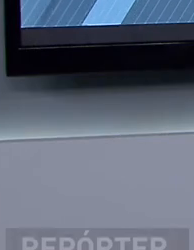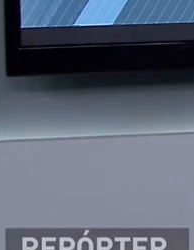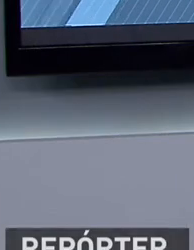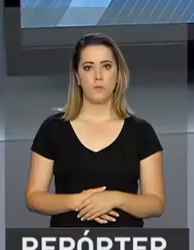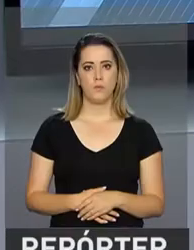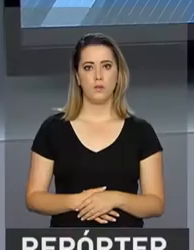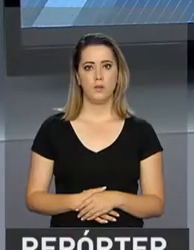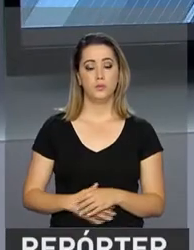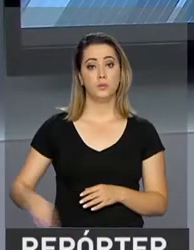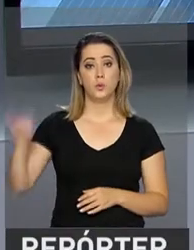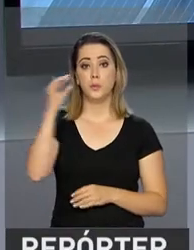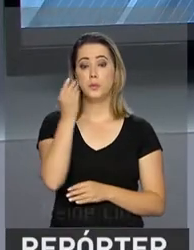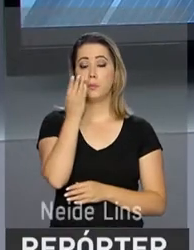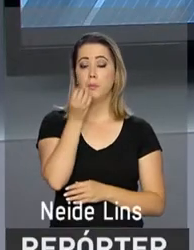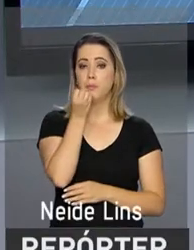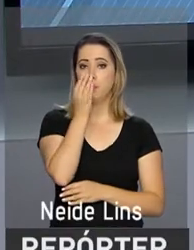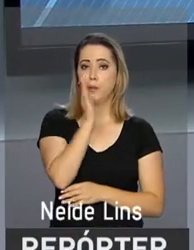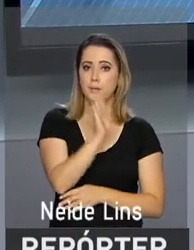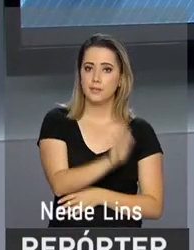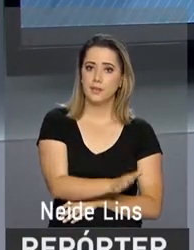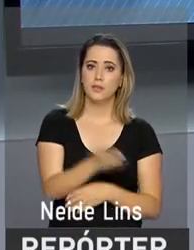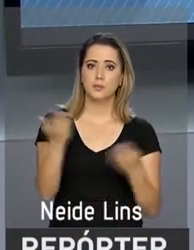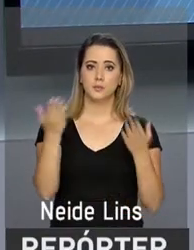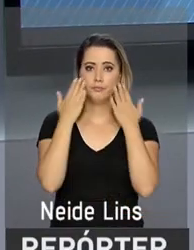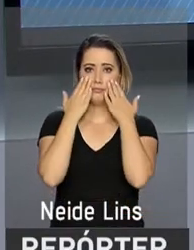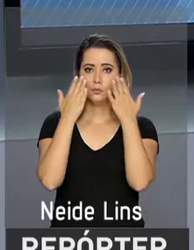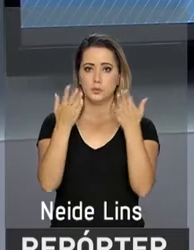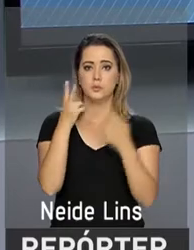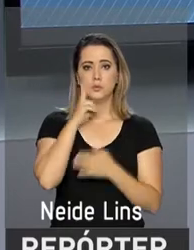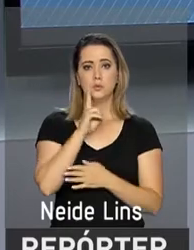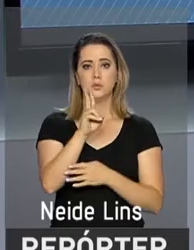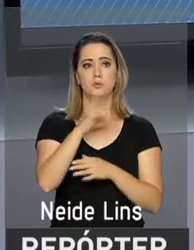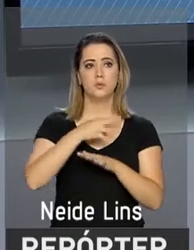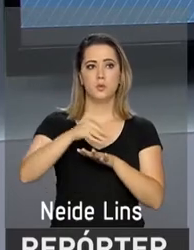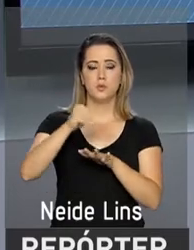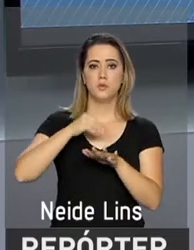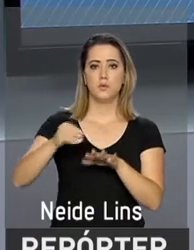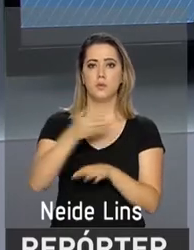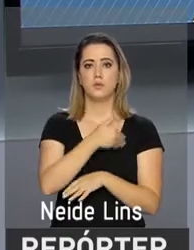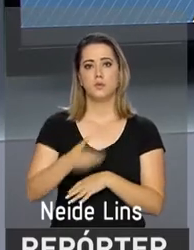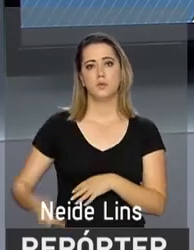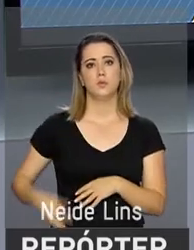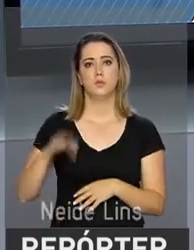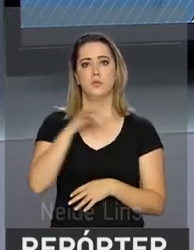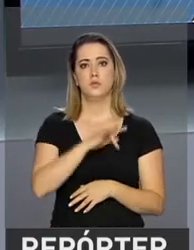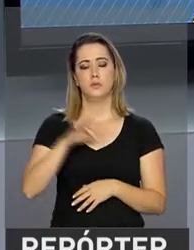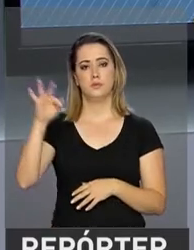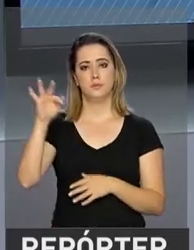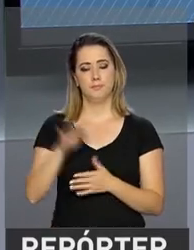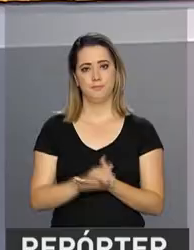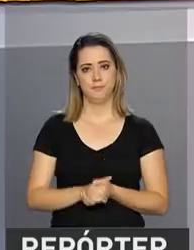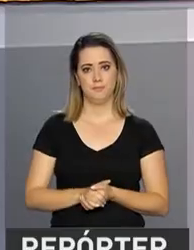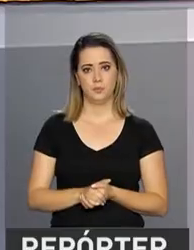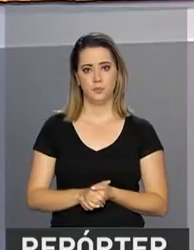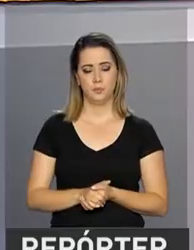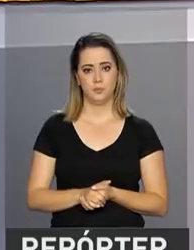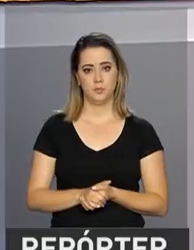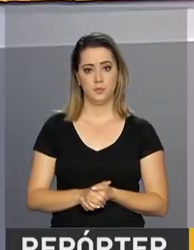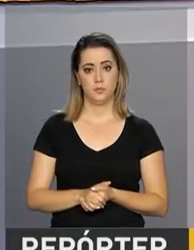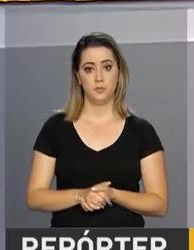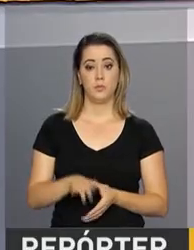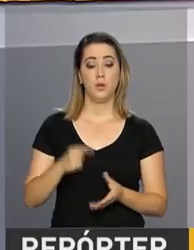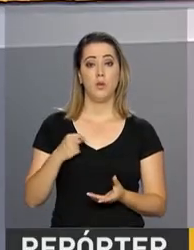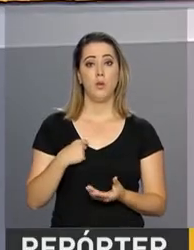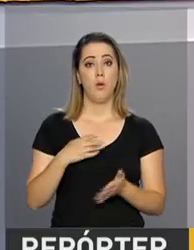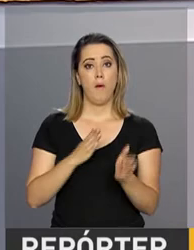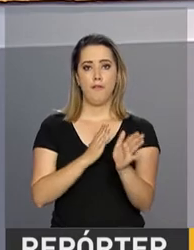olá boa tarde acompanhe agora as notícias do governo federal e mais uma edição do repórter nbr a fila de espera